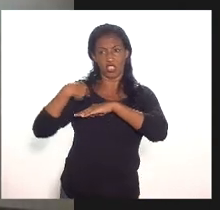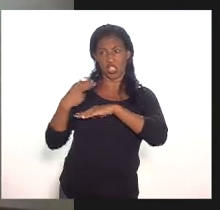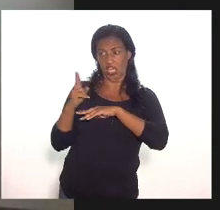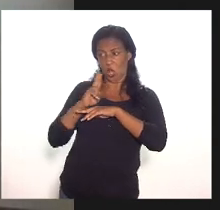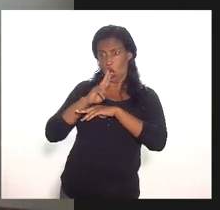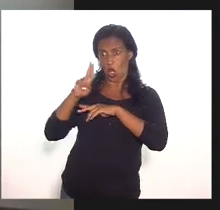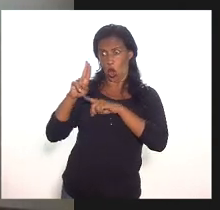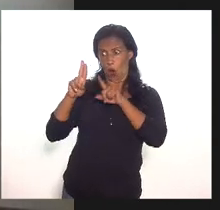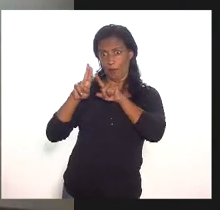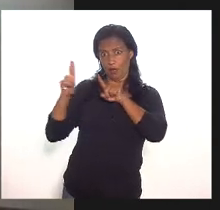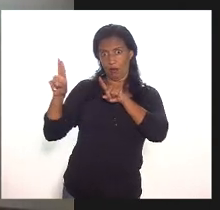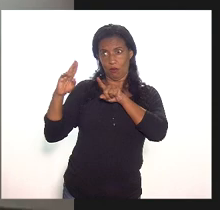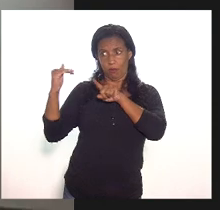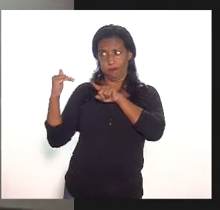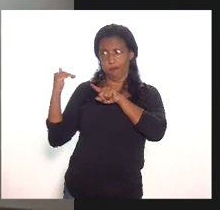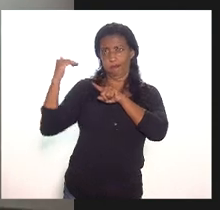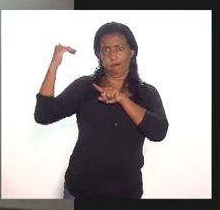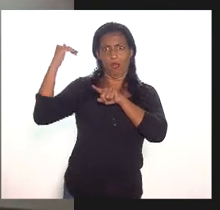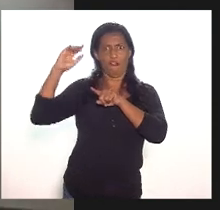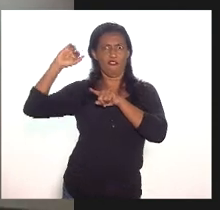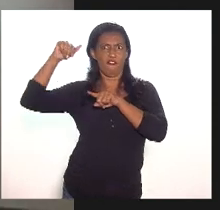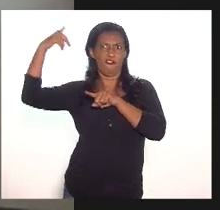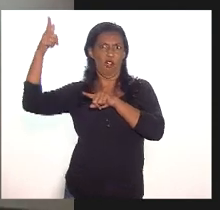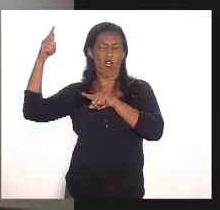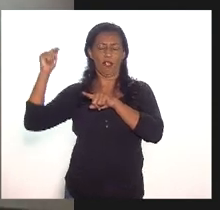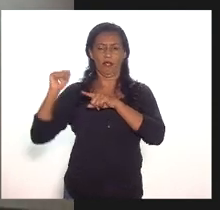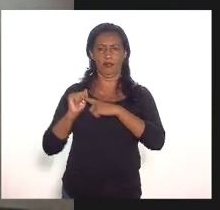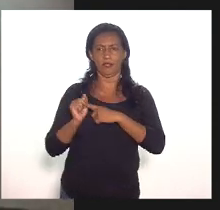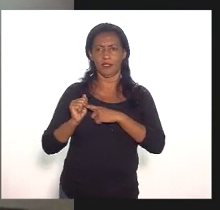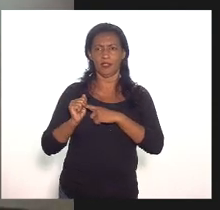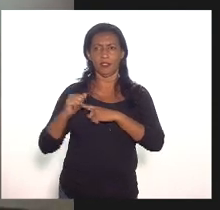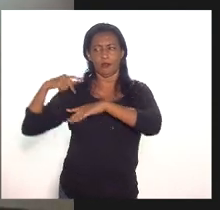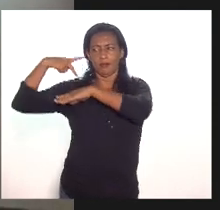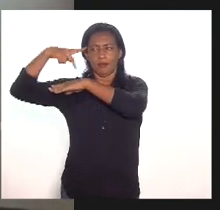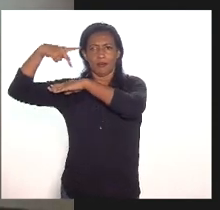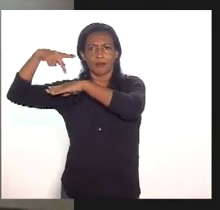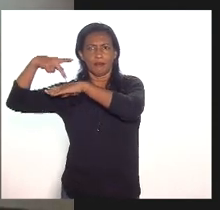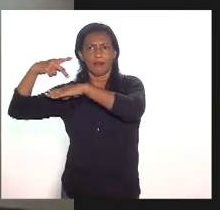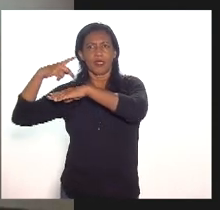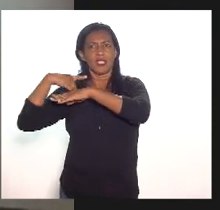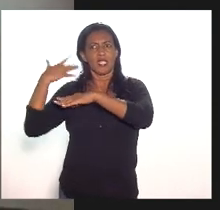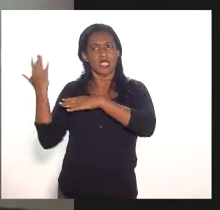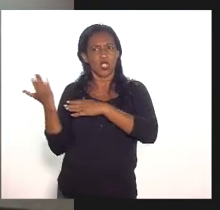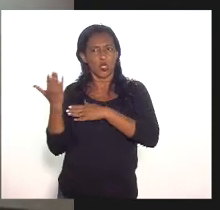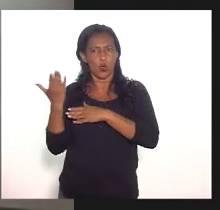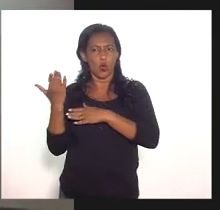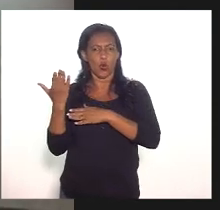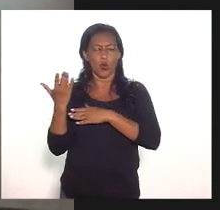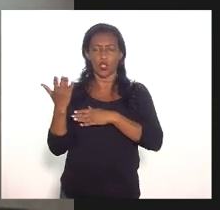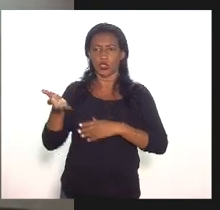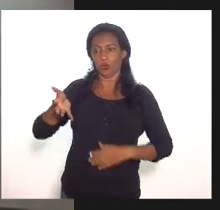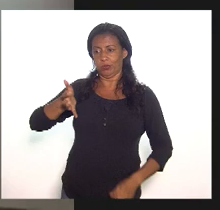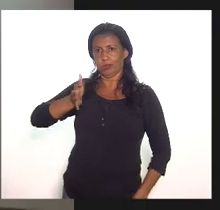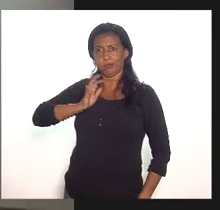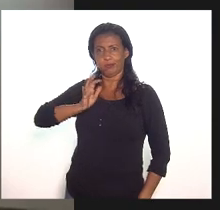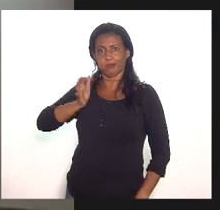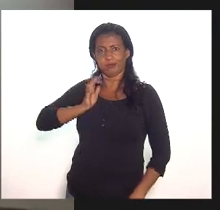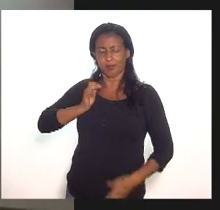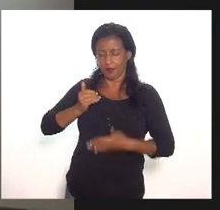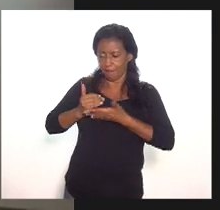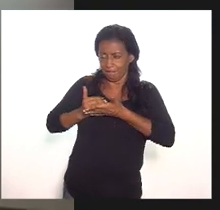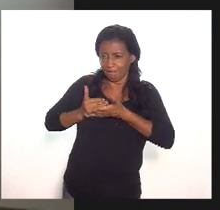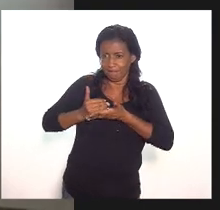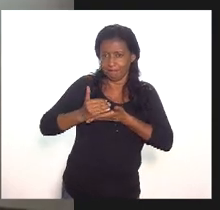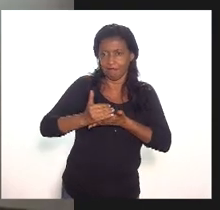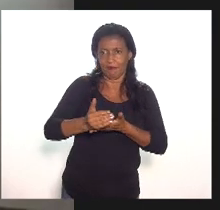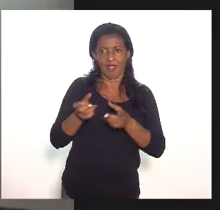sobrenomes, inclusive estrangeiros, e que, claro, que se consolidou as suas riquezas a partir